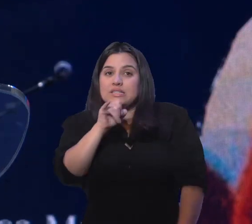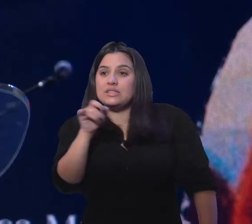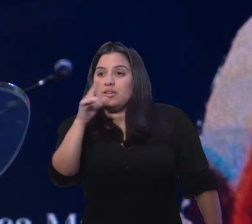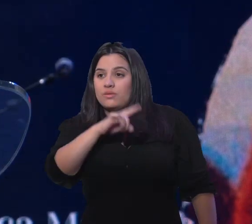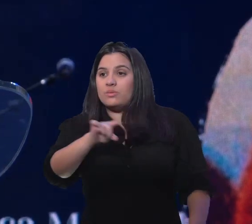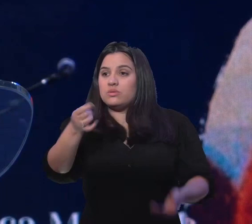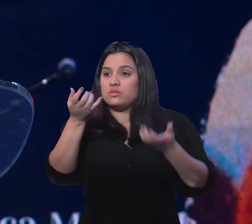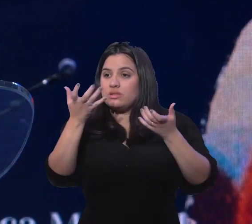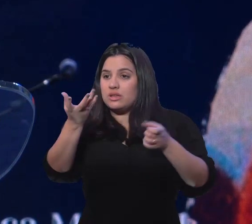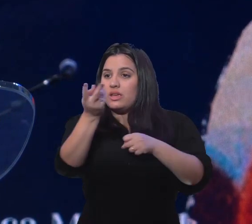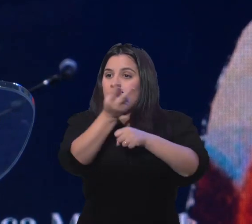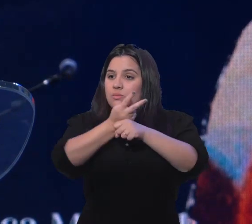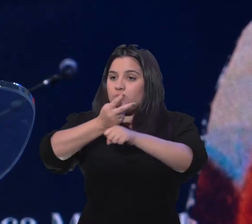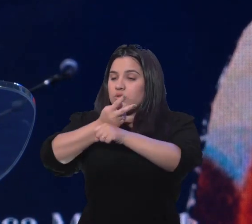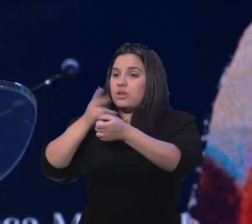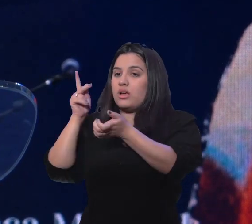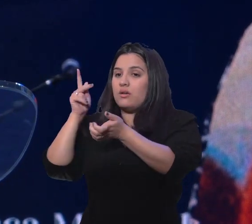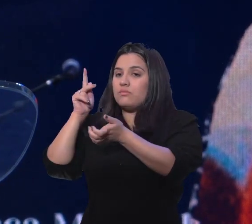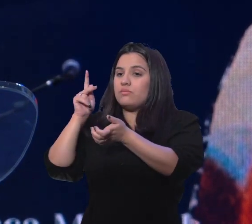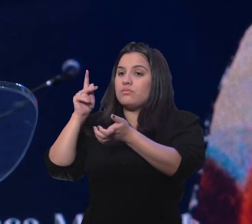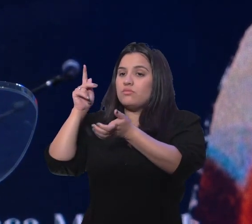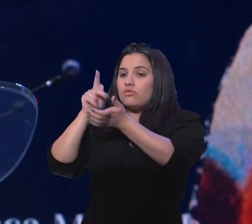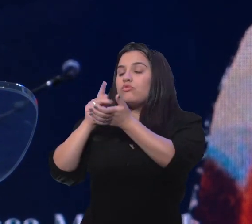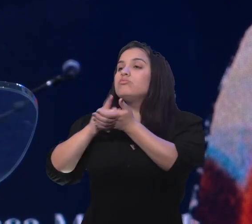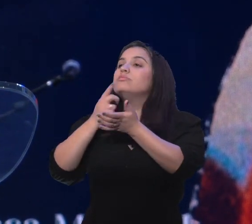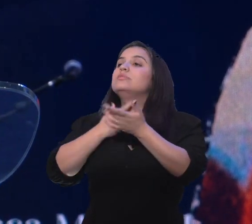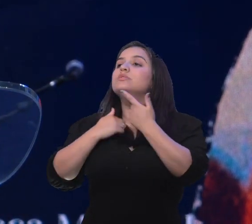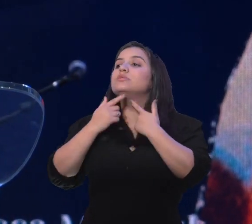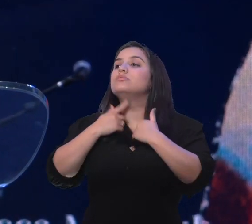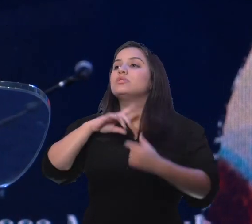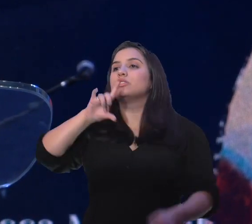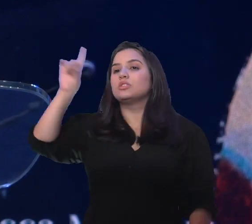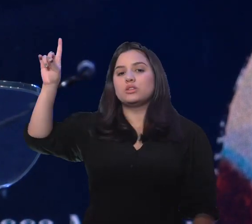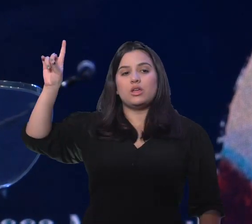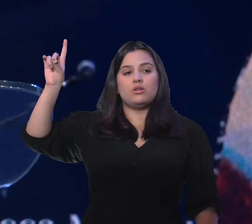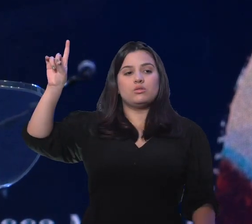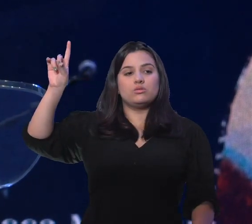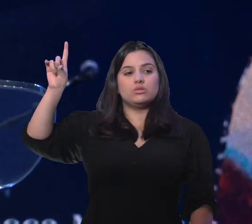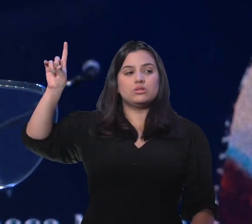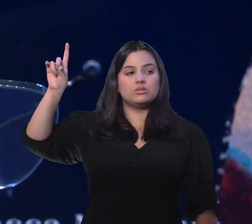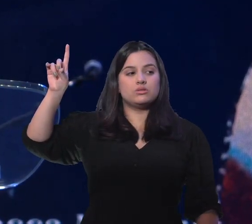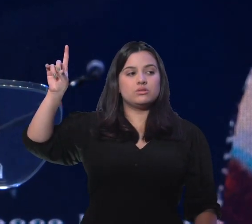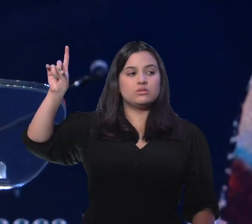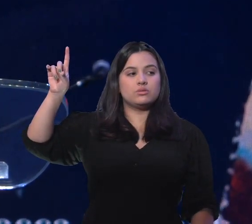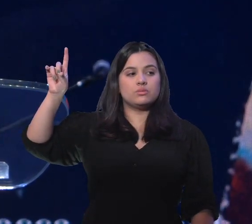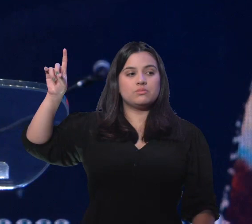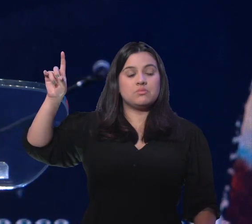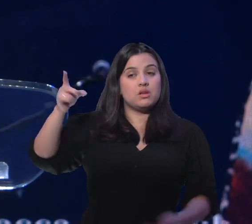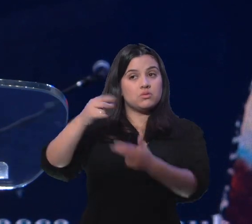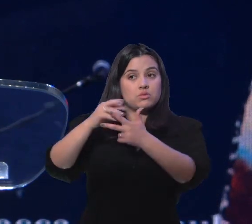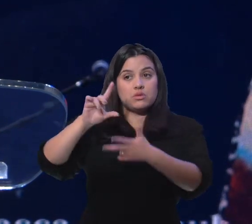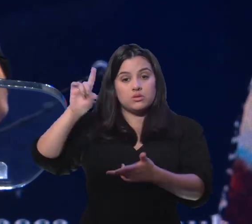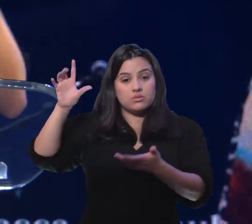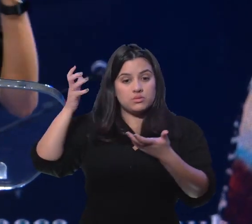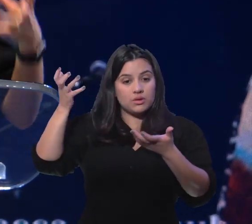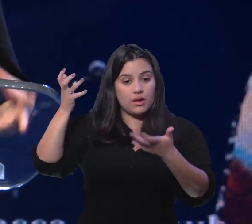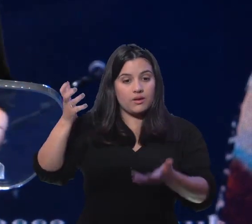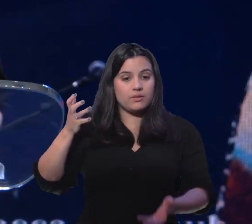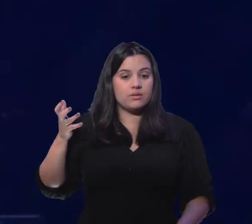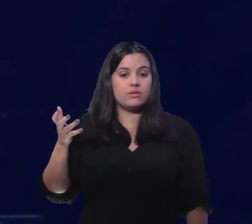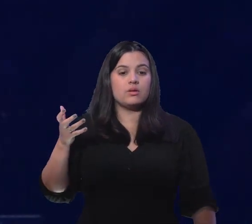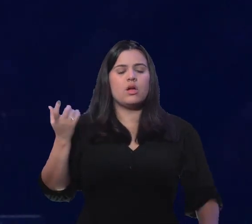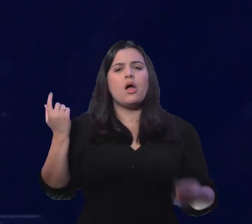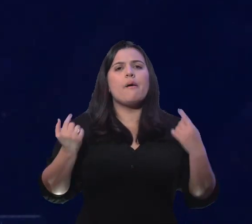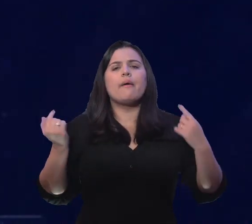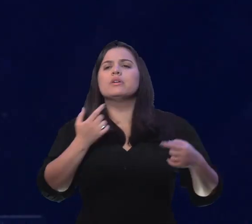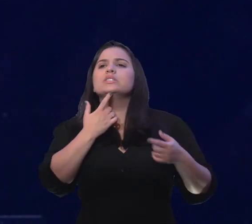vontade dele, deixar que o Espírito Santo acesse o seu coração e ministre no seu coração aquilo que ele espera de você, qual é a